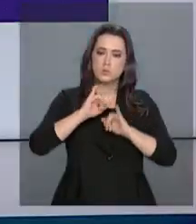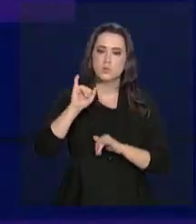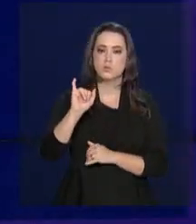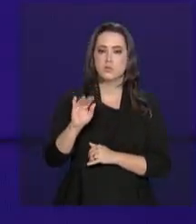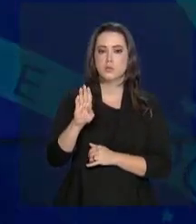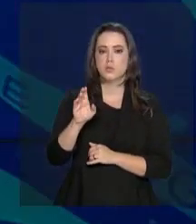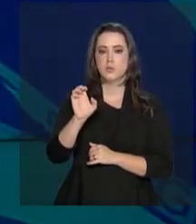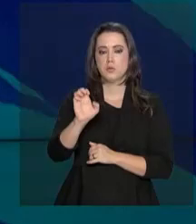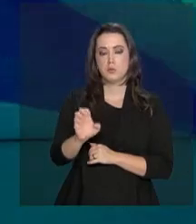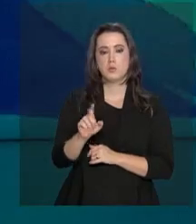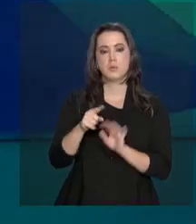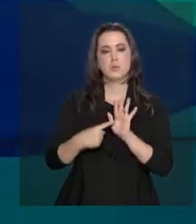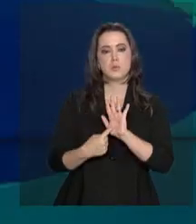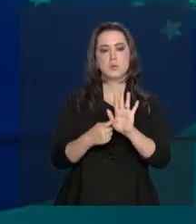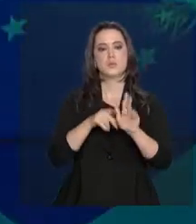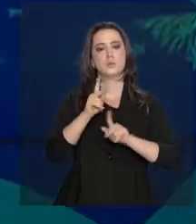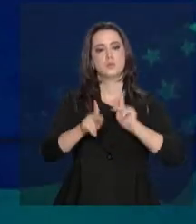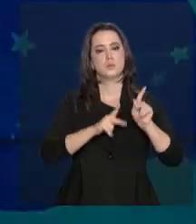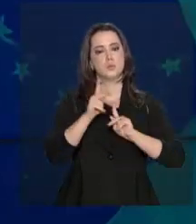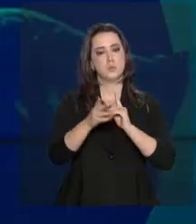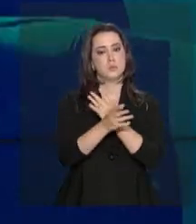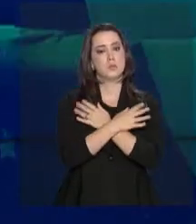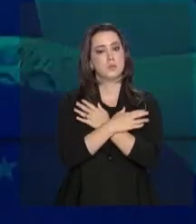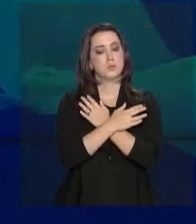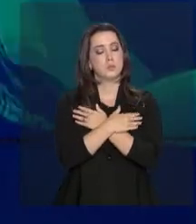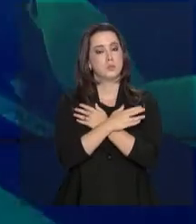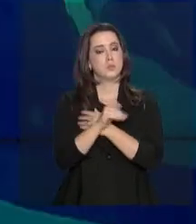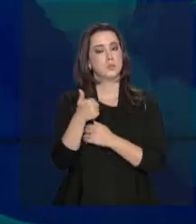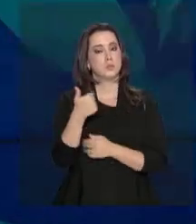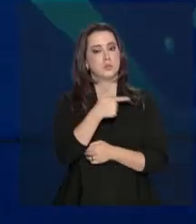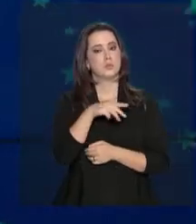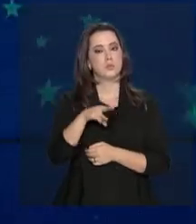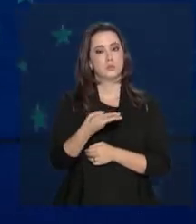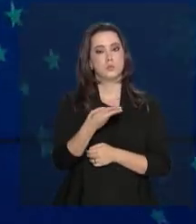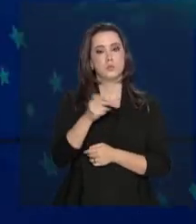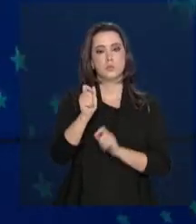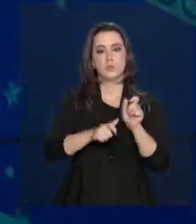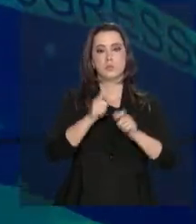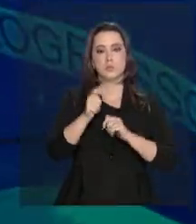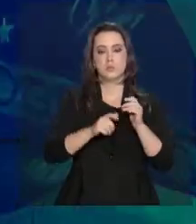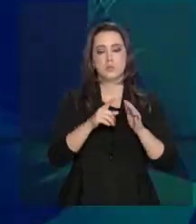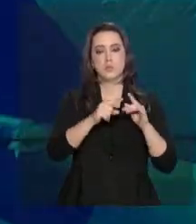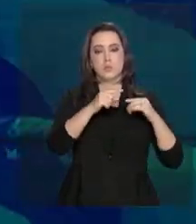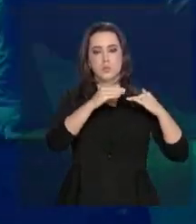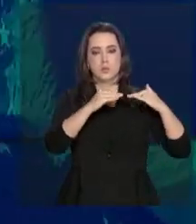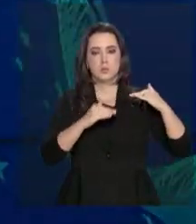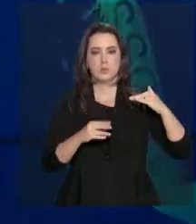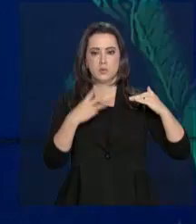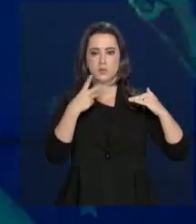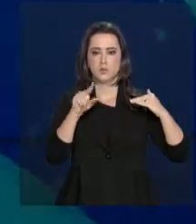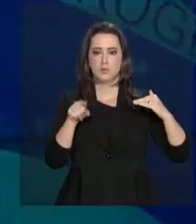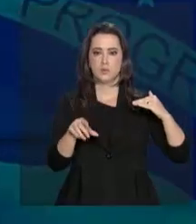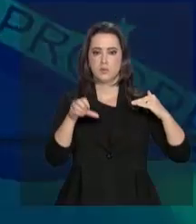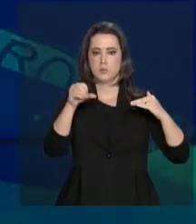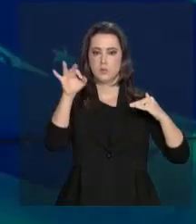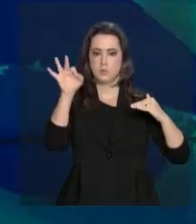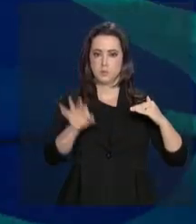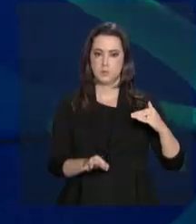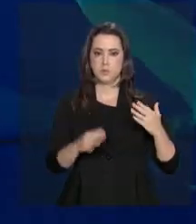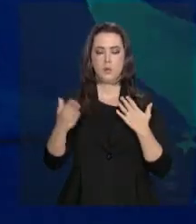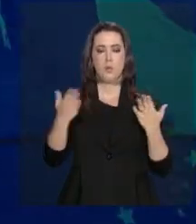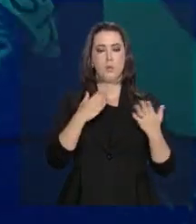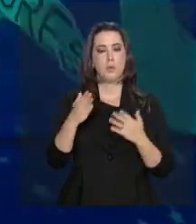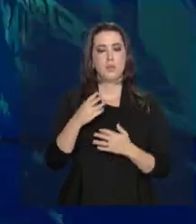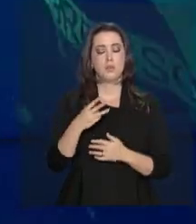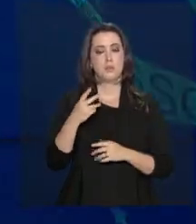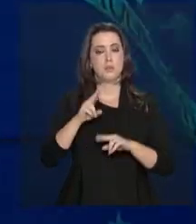hoje pelo IBGE mostram que a população desocupada de cerca de 12 milhões de pessoas caiu 3,9%